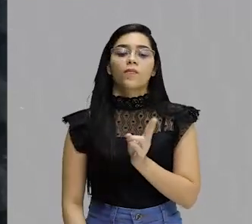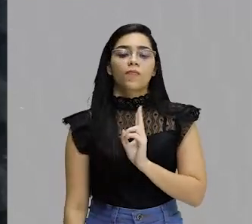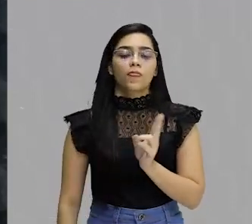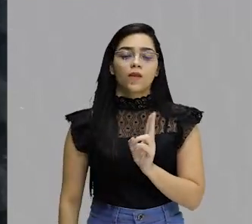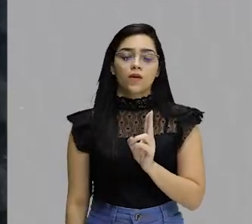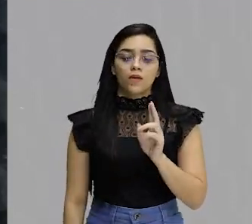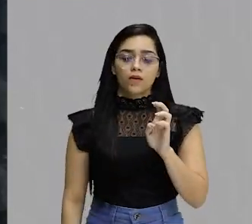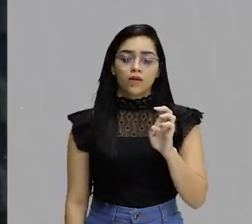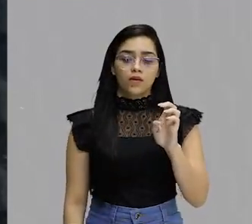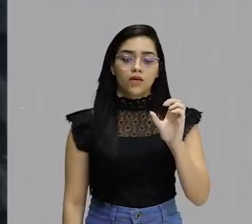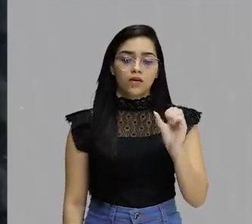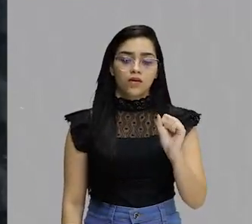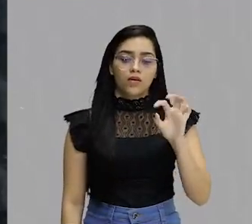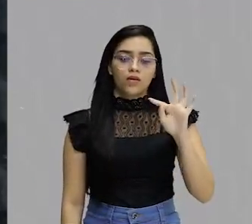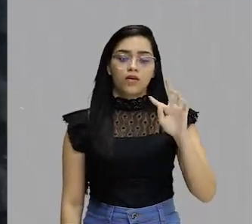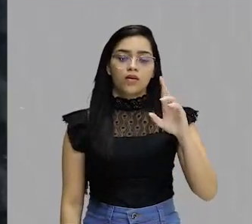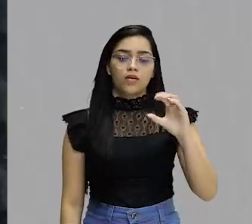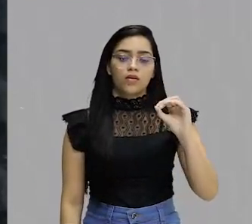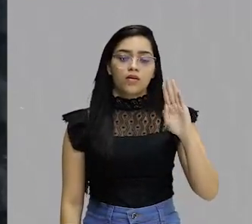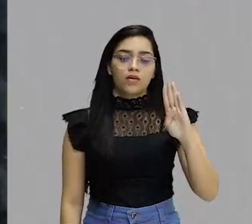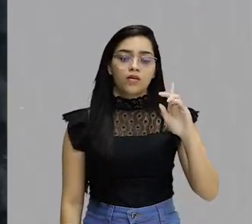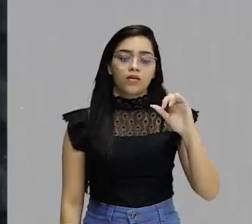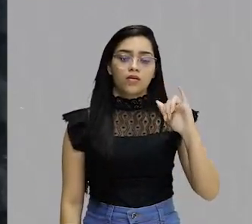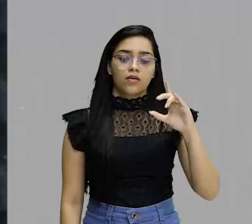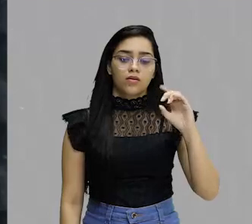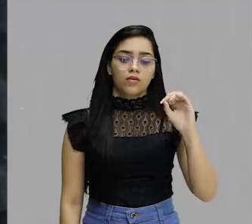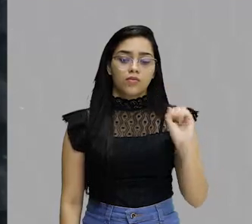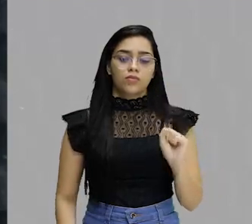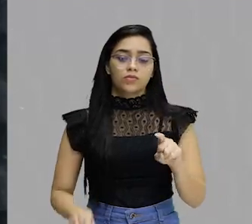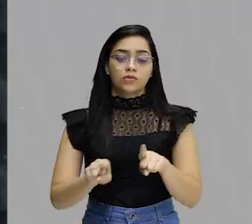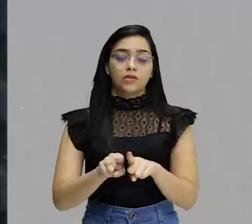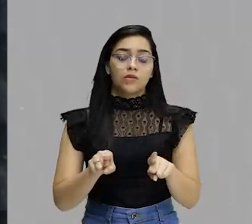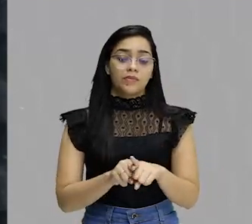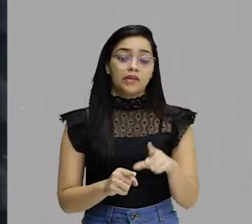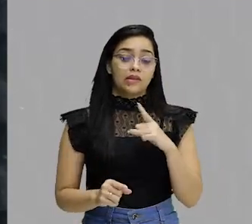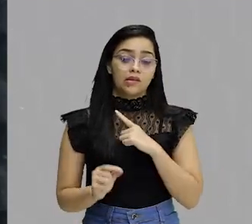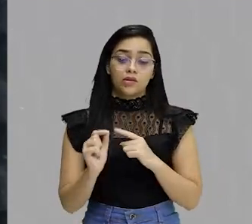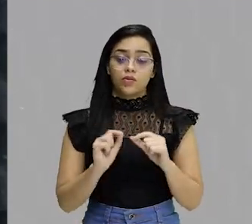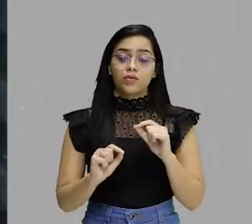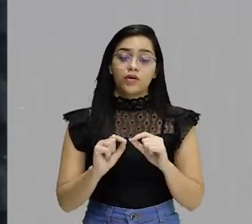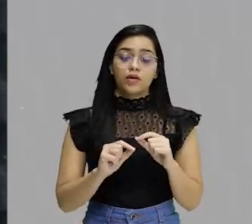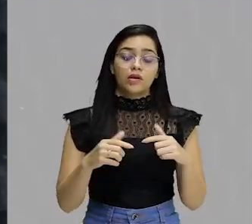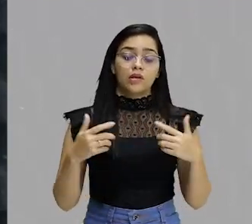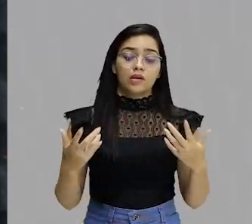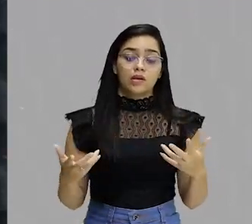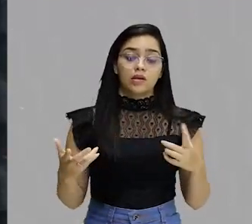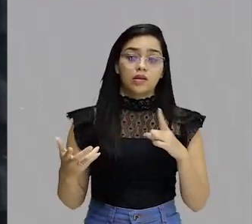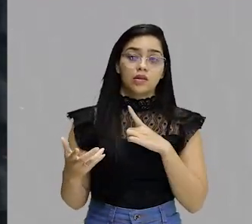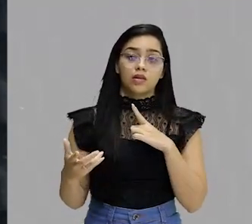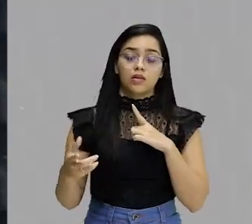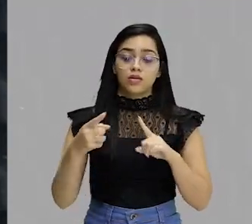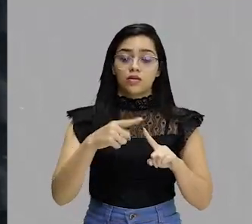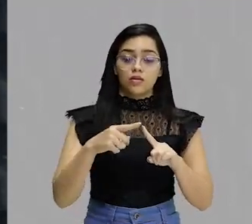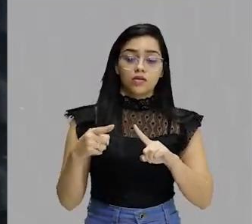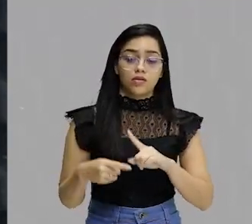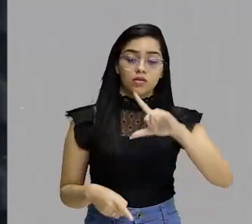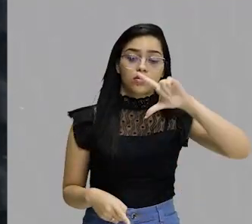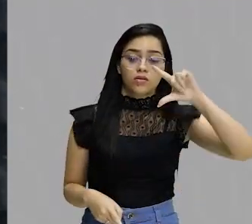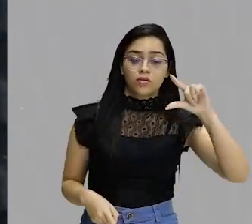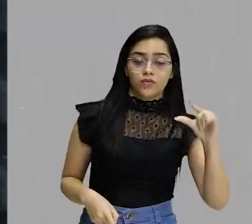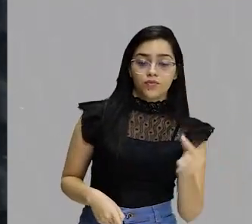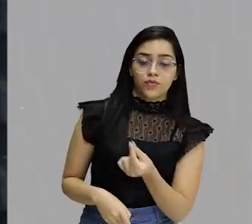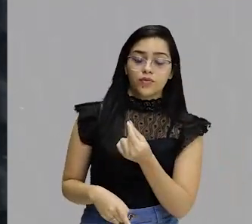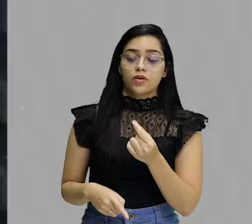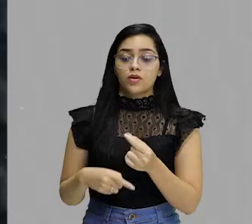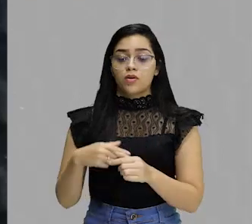de estróbilos, que também possui nesses estróbilos um tipo de folha